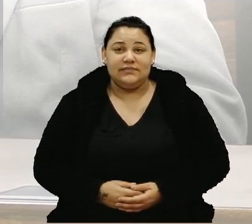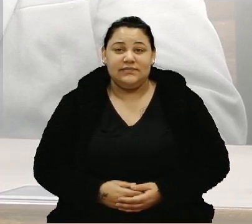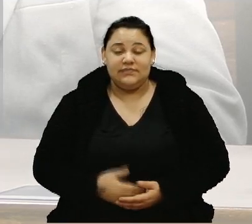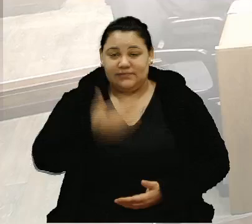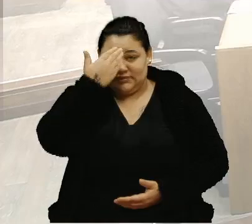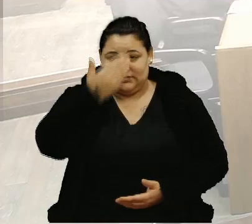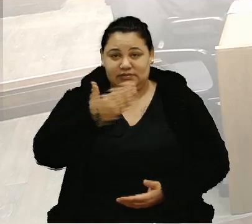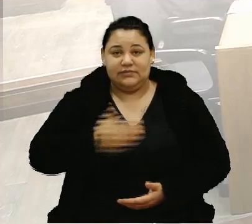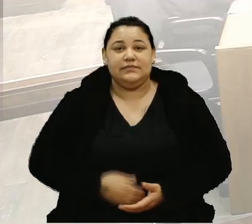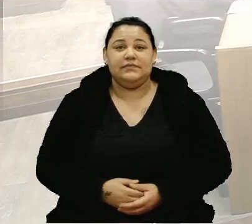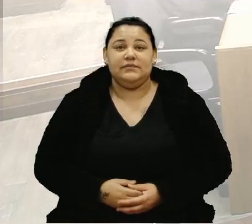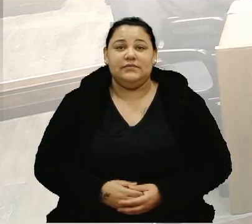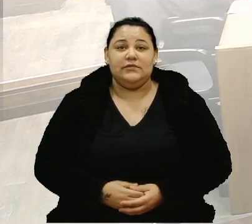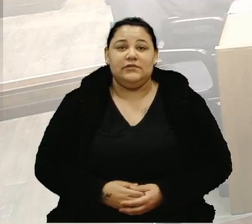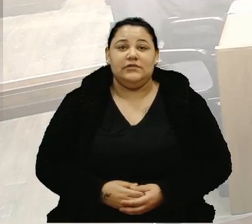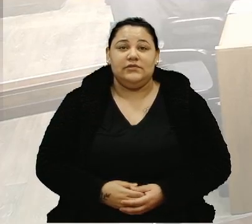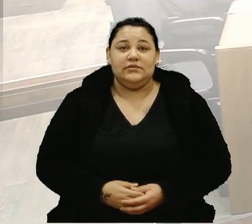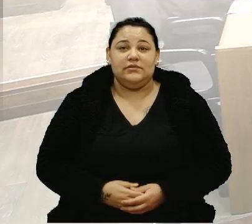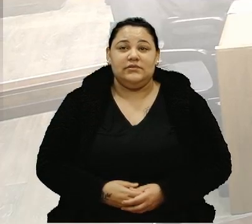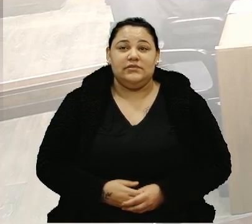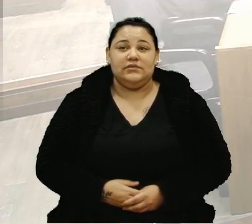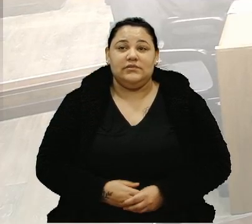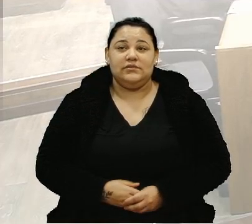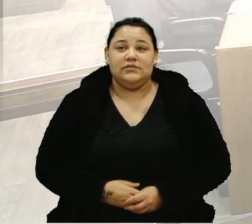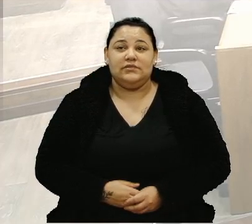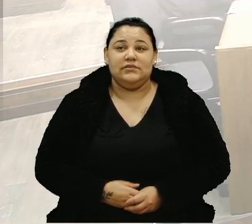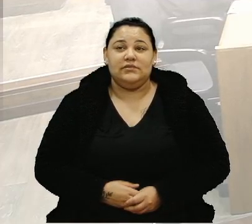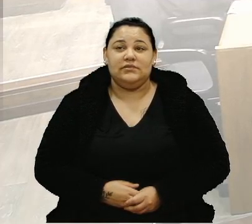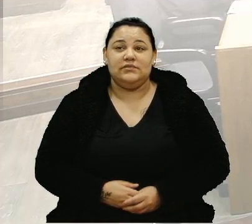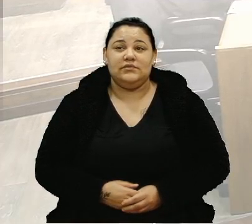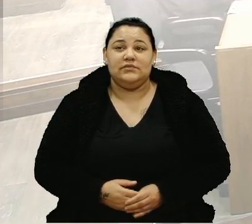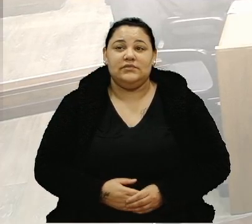Obrigado. Obrigado, nobre colega Rafael.